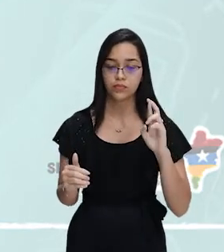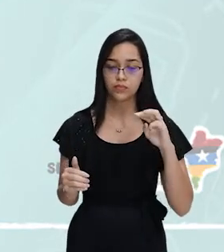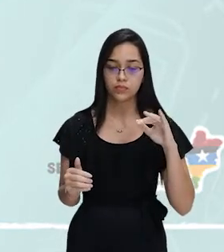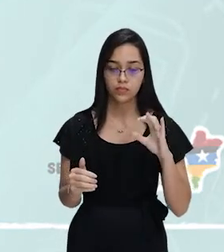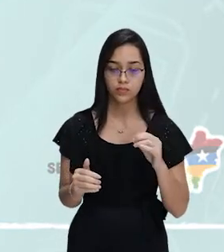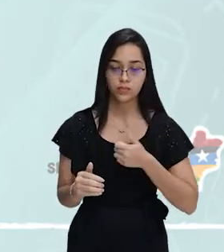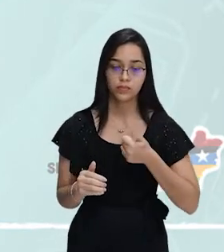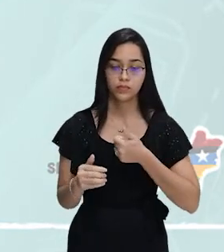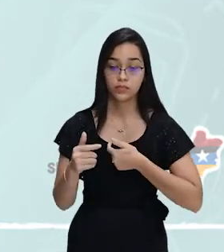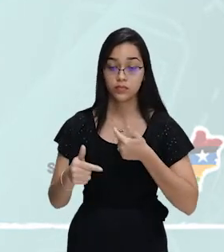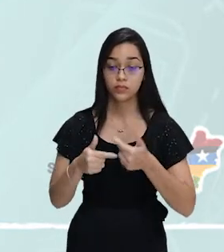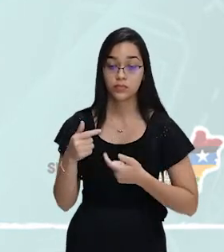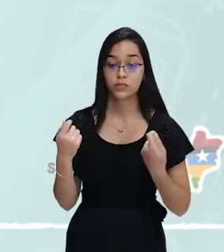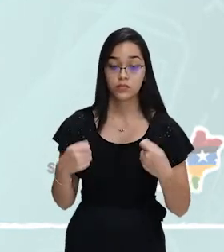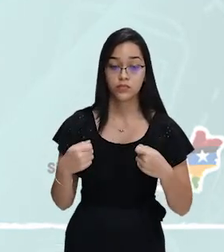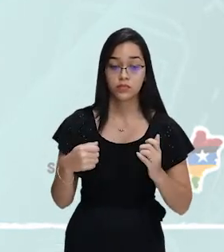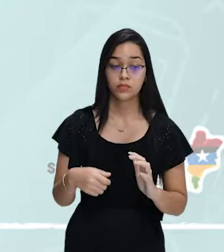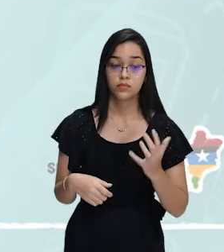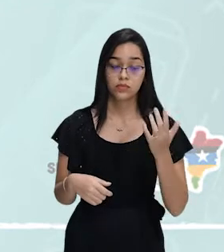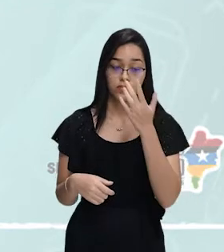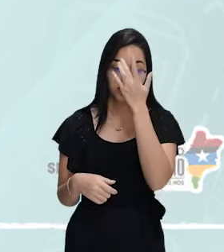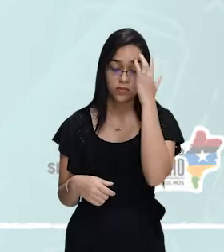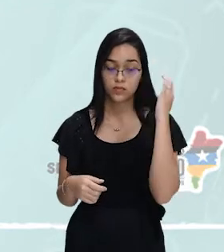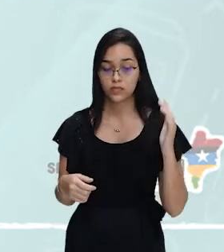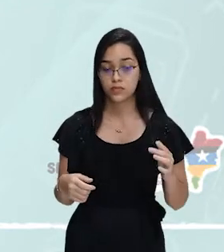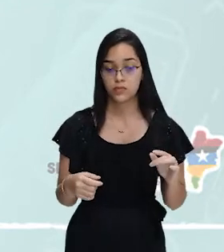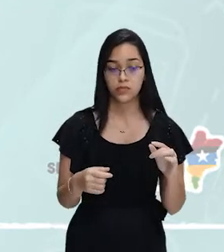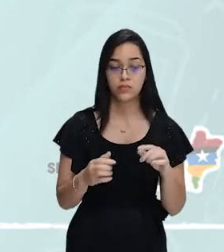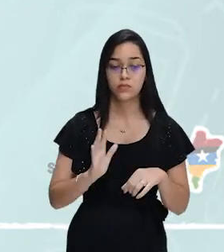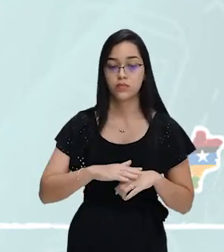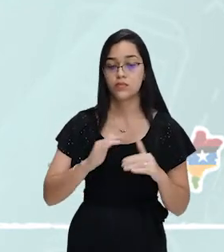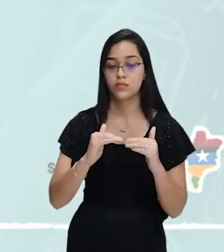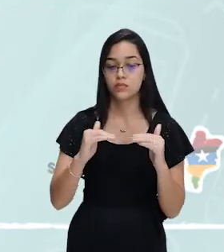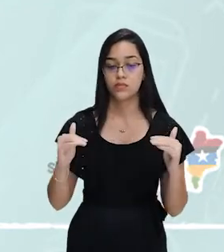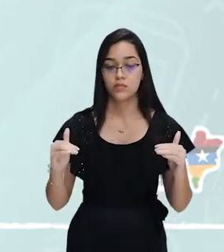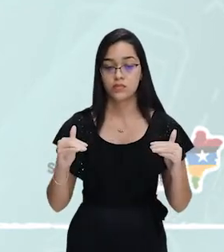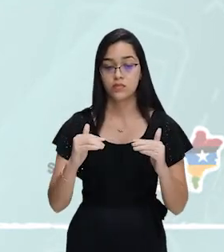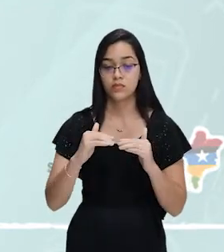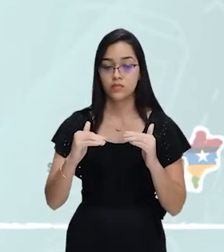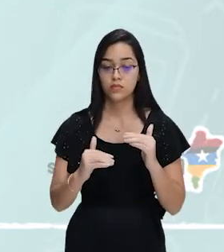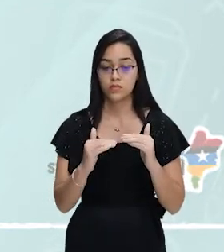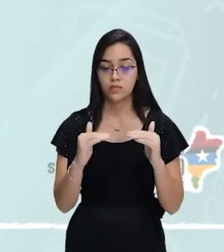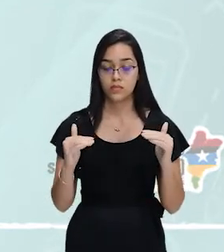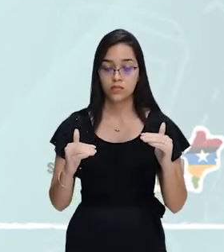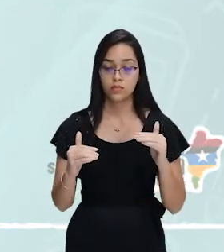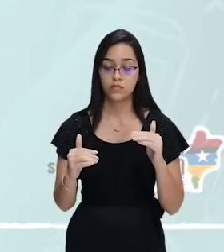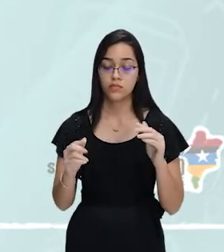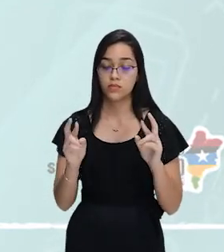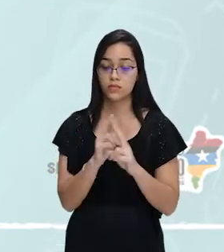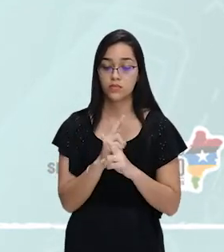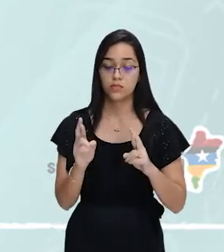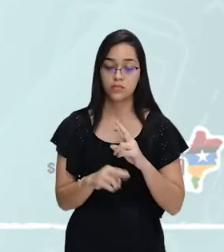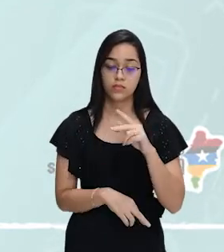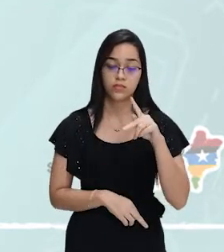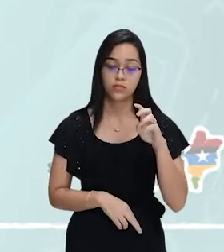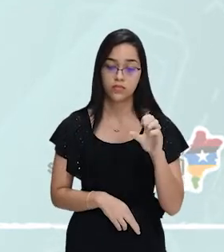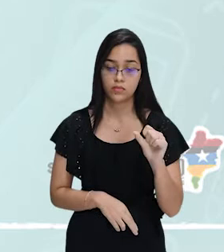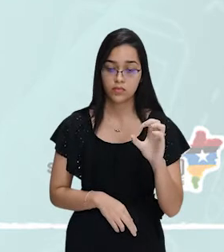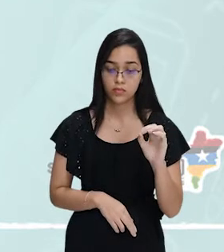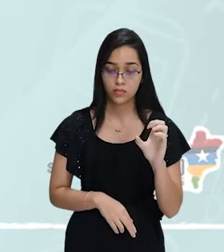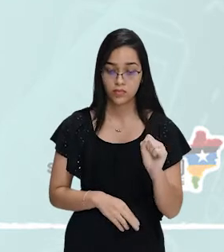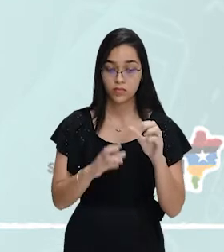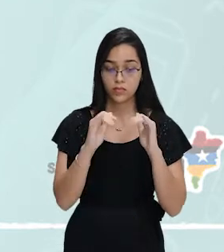Pelo regulamento do torneio, a primeira luta deverá ocorrer entre o atleta mais regular e